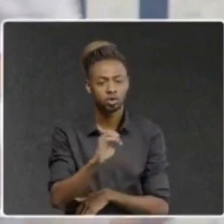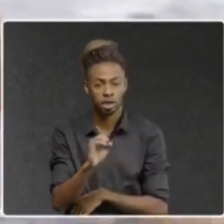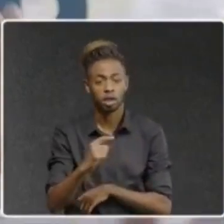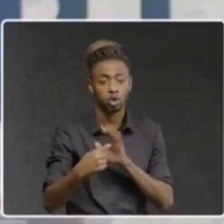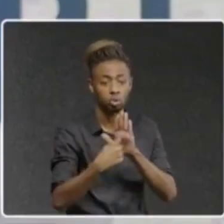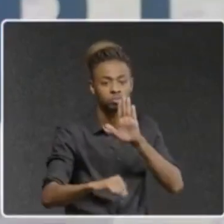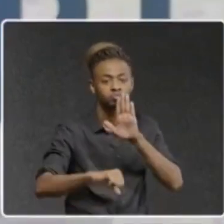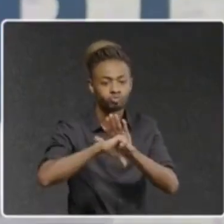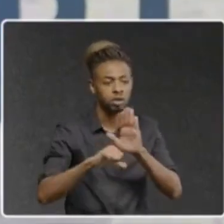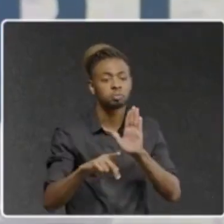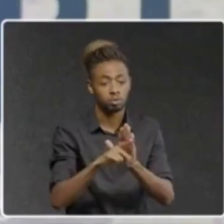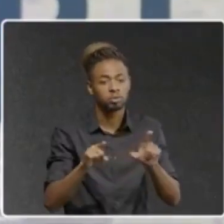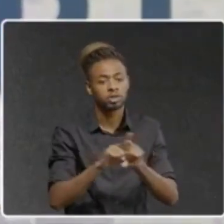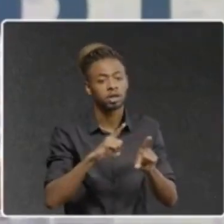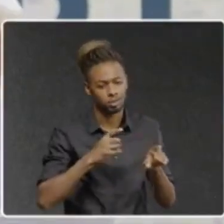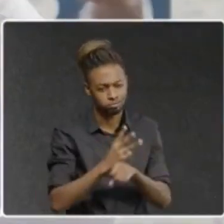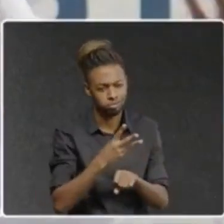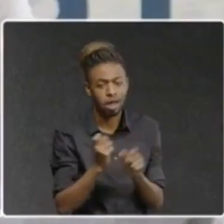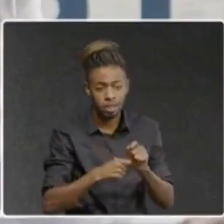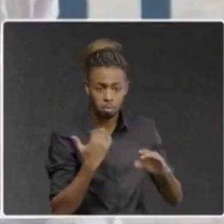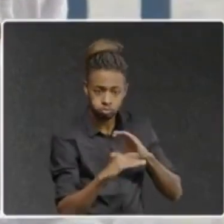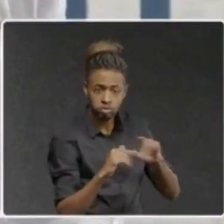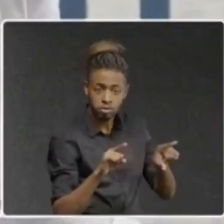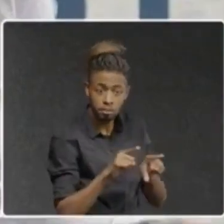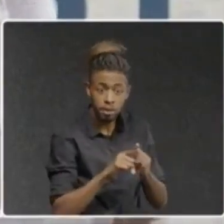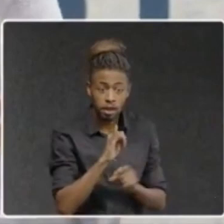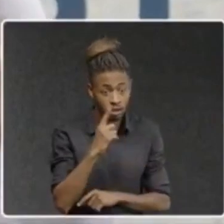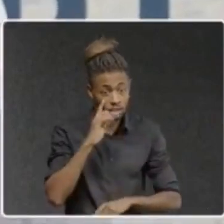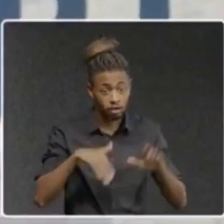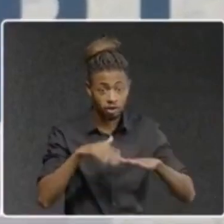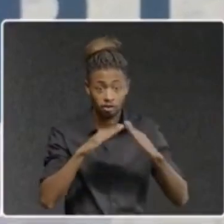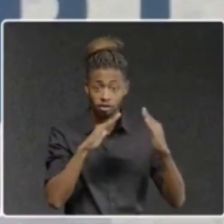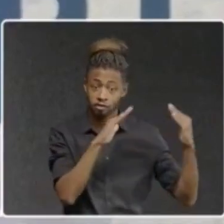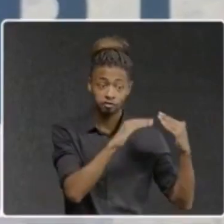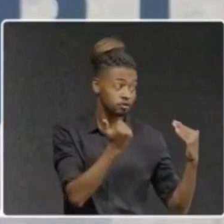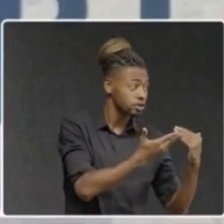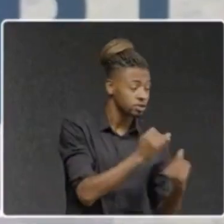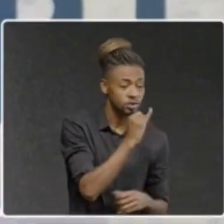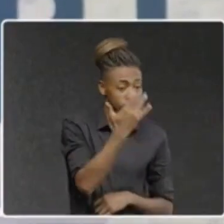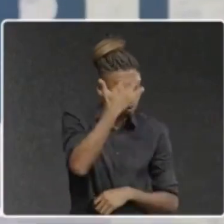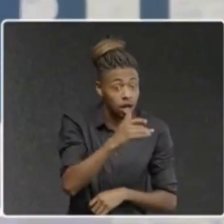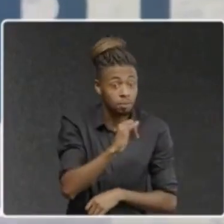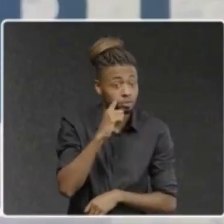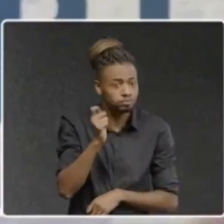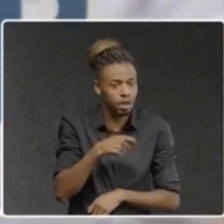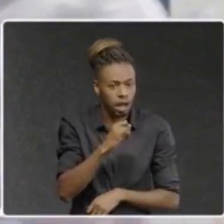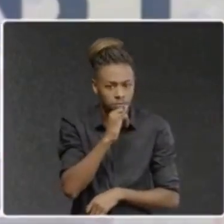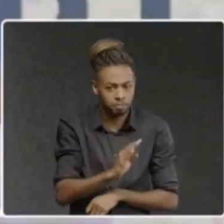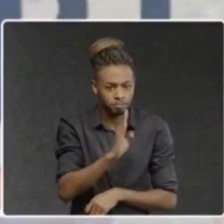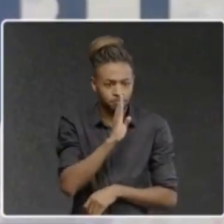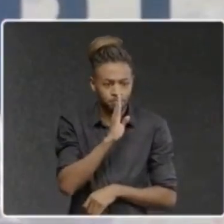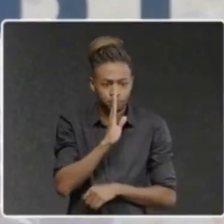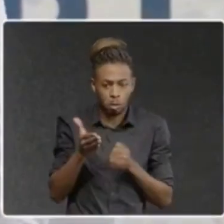dia, inclusive por WhatsApp. O vizinho dessa mulher do campo não sabe que é garantido anonimato no 180, que não é qualquer pessoa